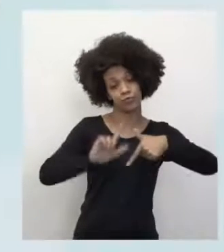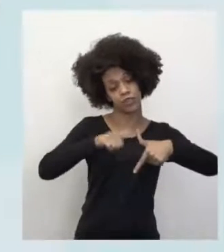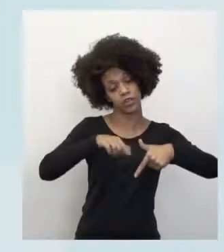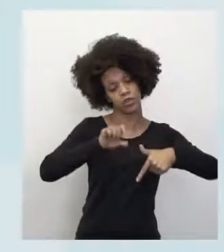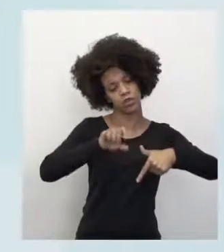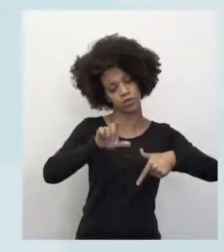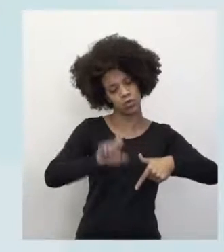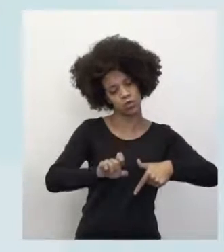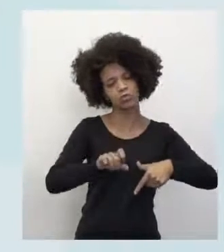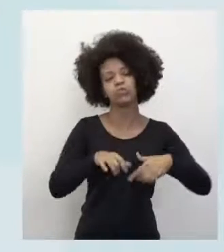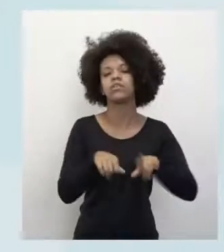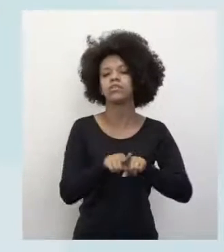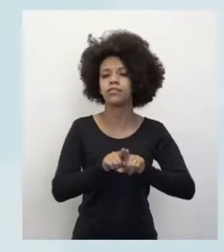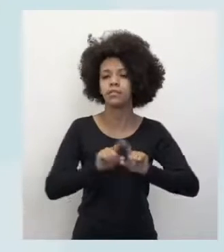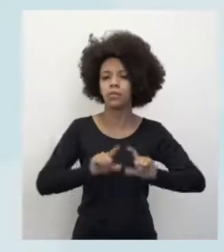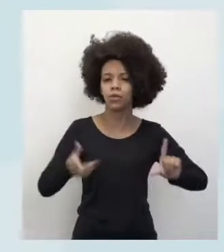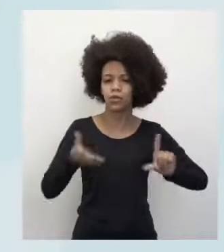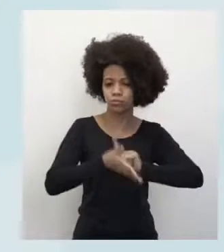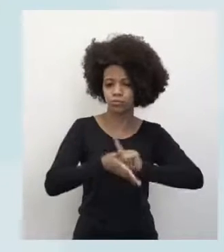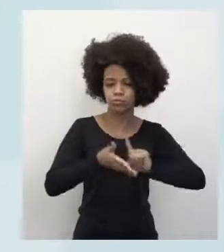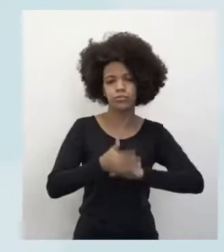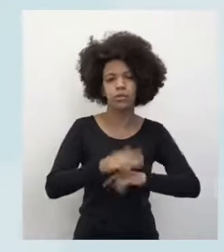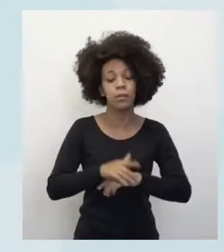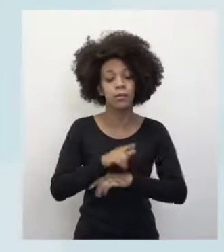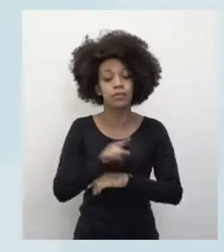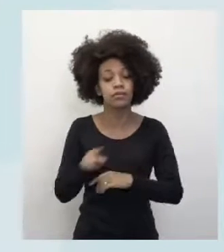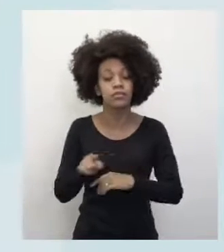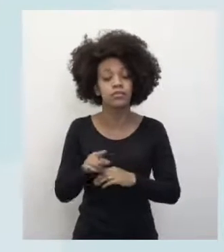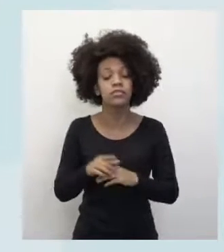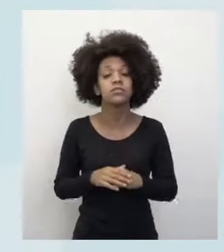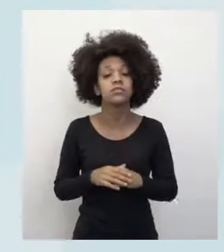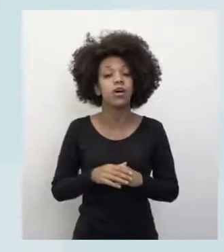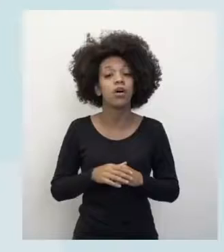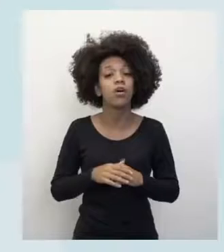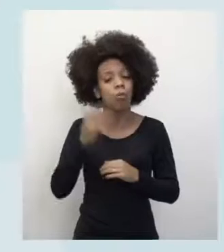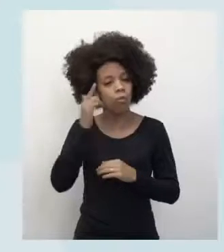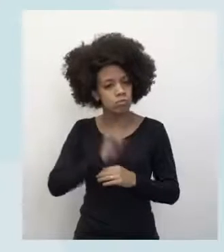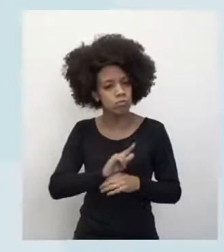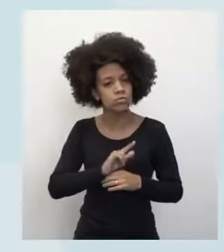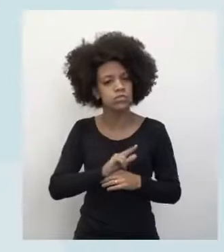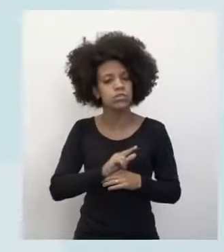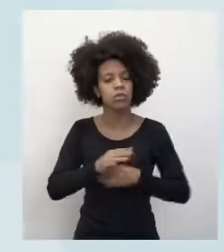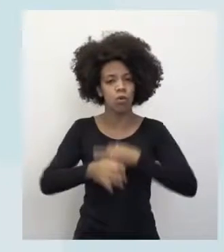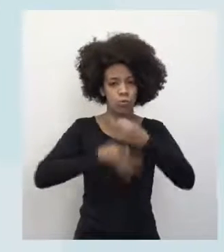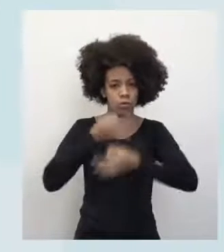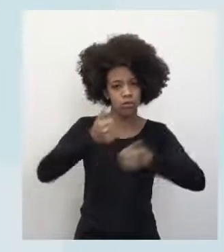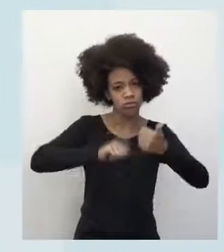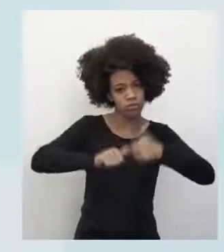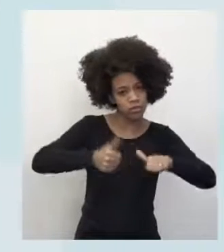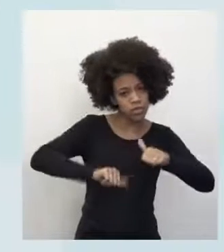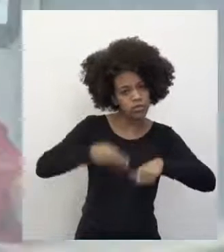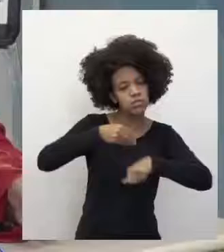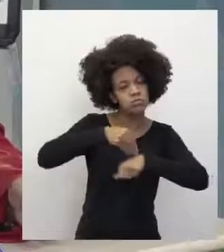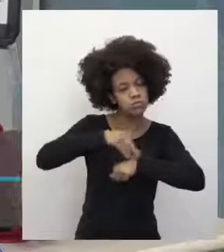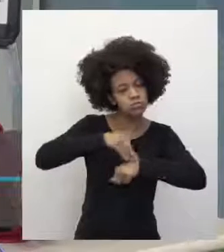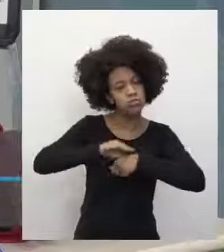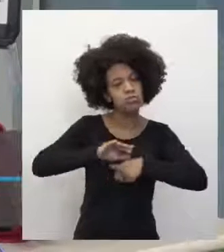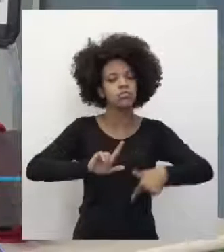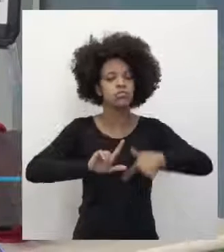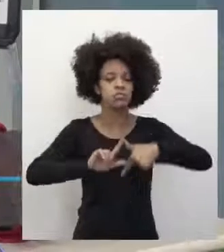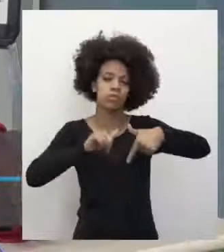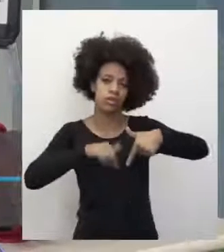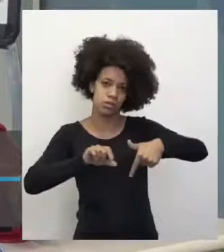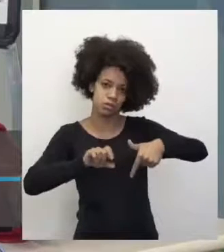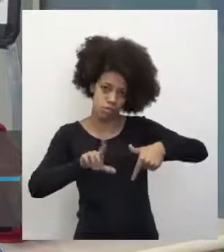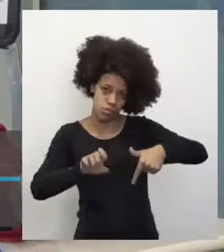QR Code e também o linkzinho, para que vocês possam colocar aí de casa suas sugestões, suas dúvidas, né? Contando aí um